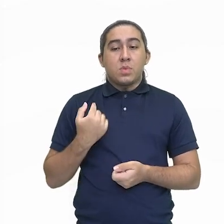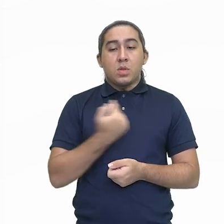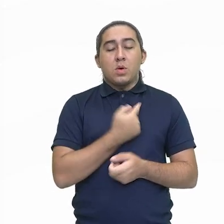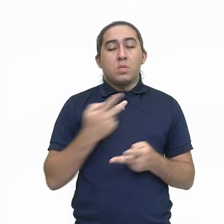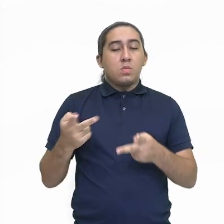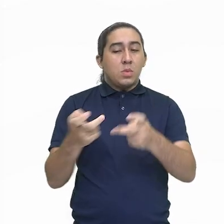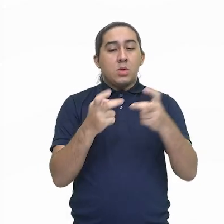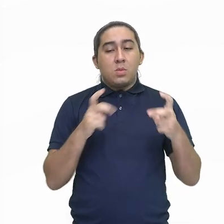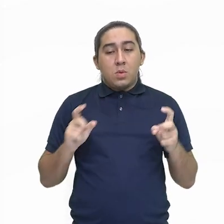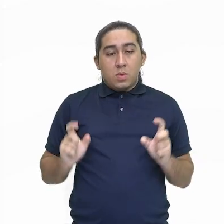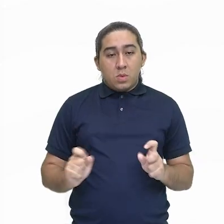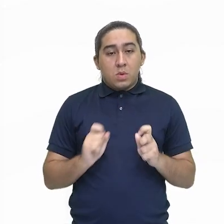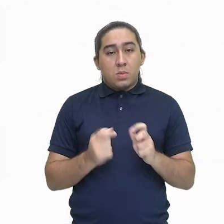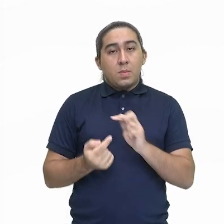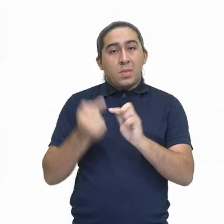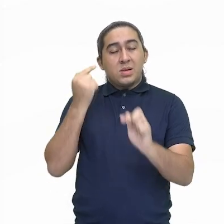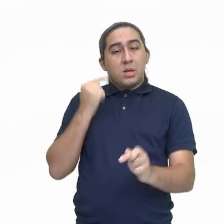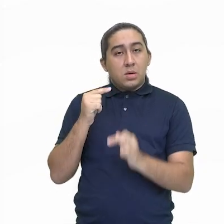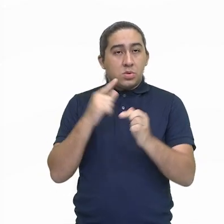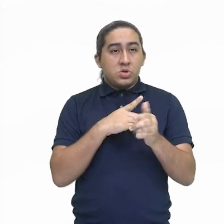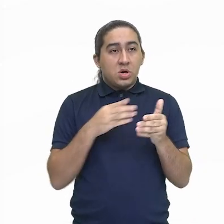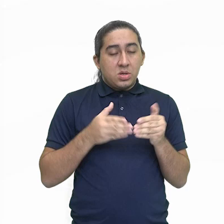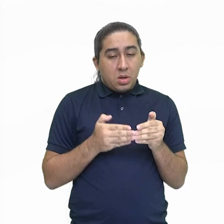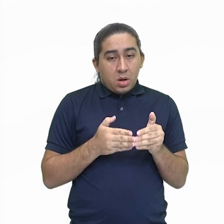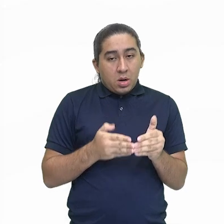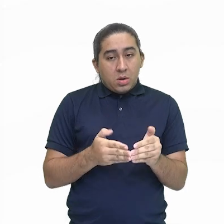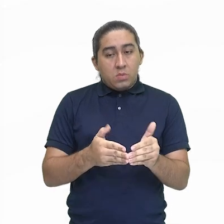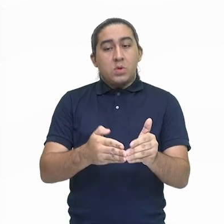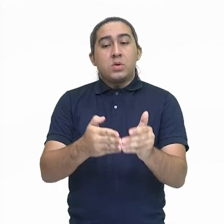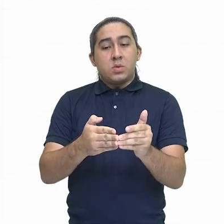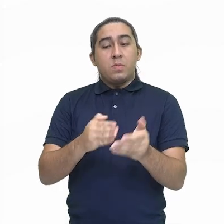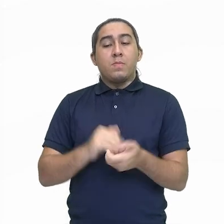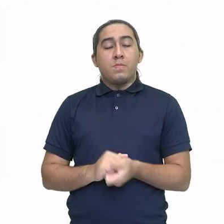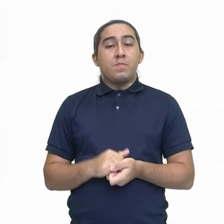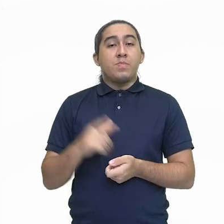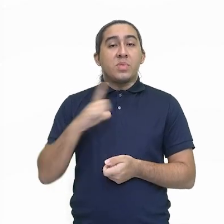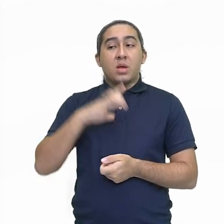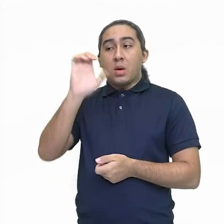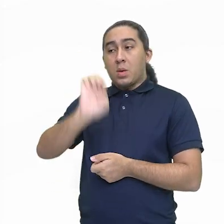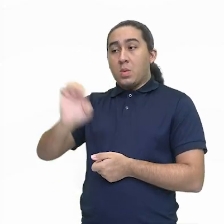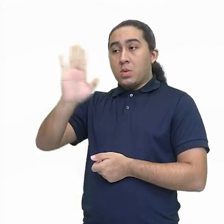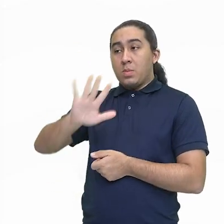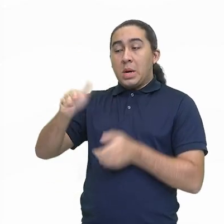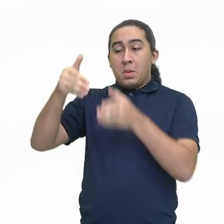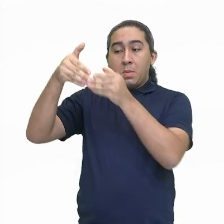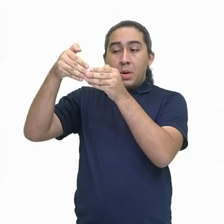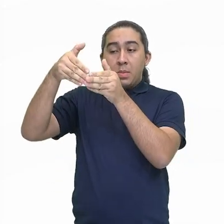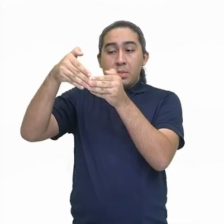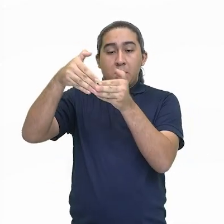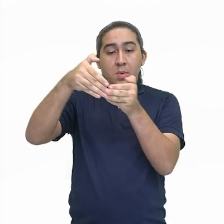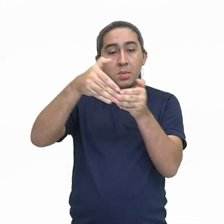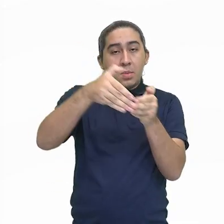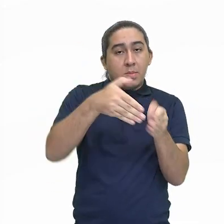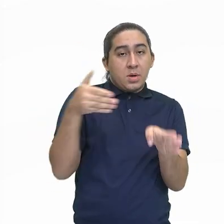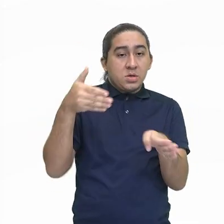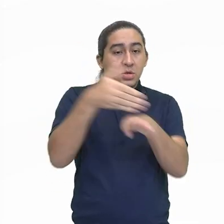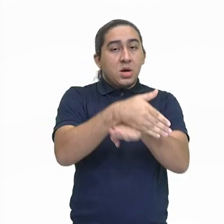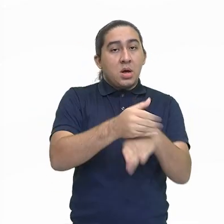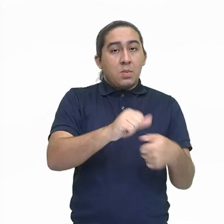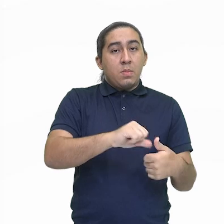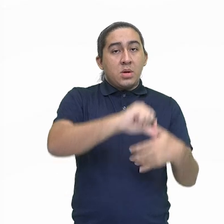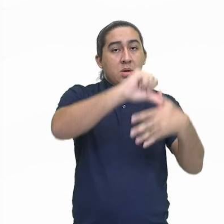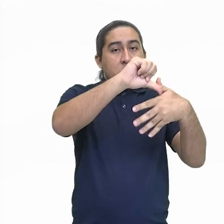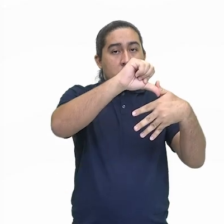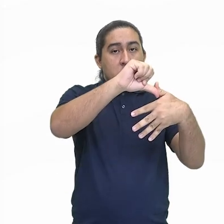voltando aí para a história no período das navegações, né? Então a gente tem ali a saída dos europeus para o continente americano, né, aqui para o